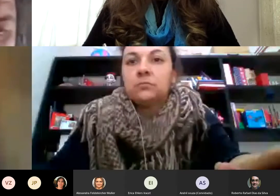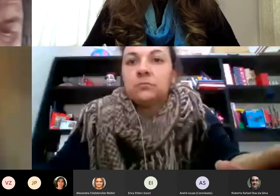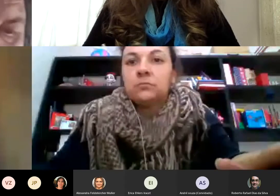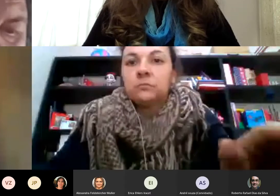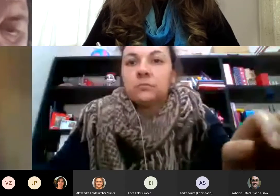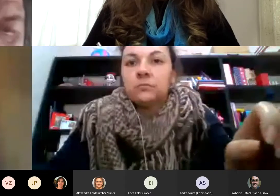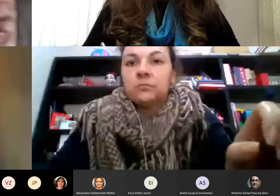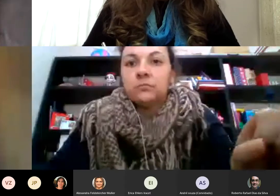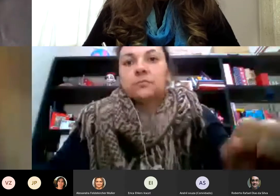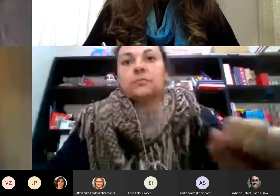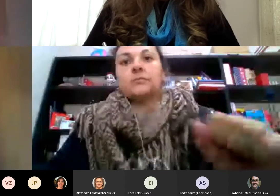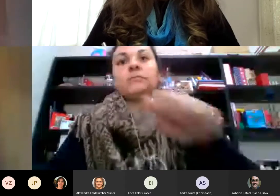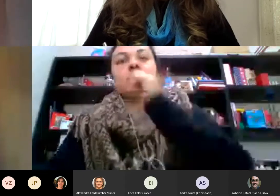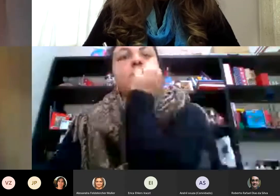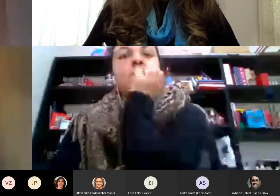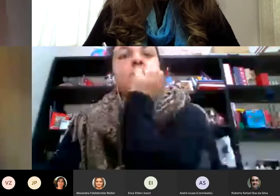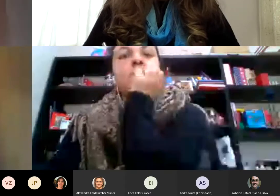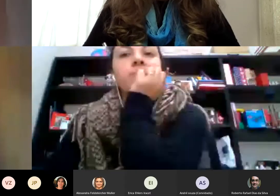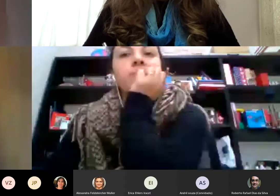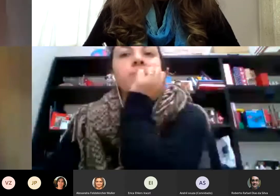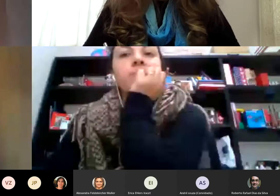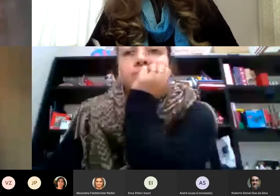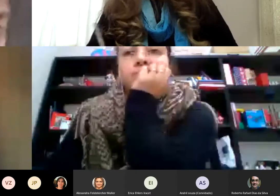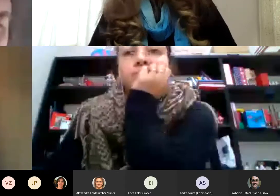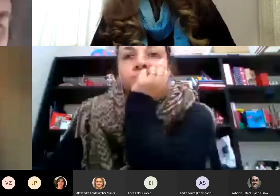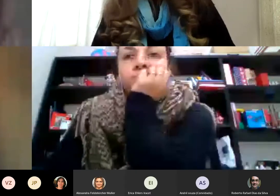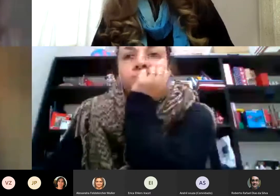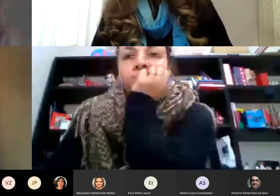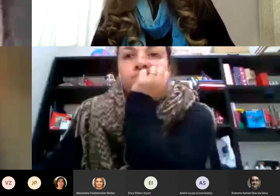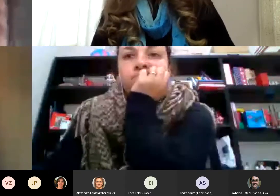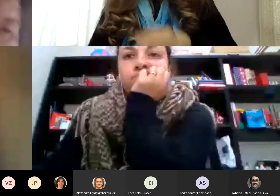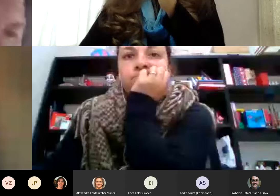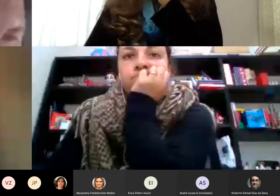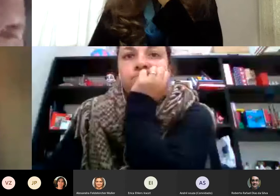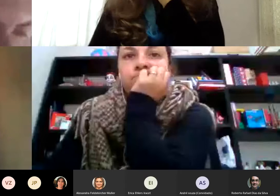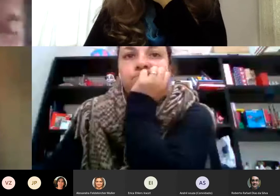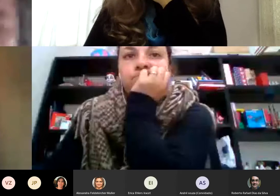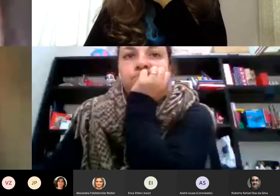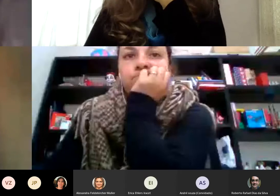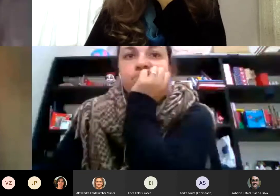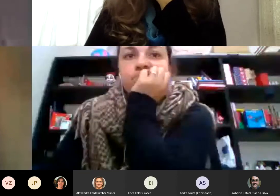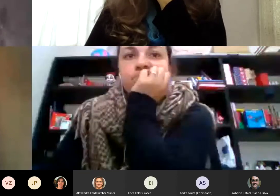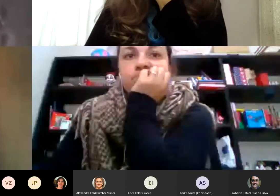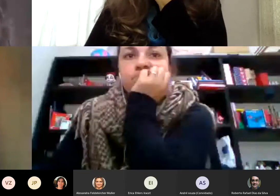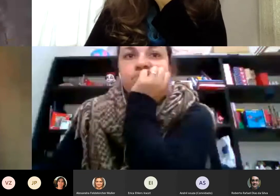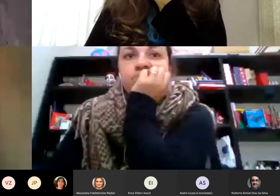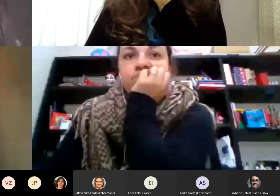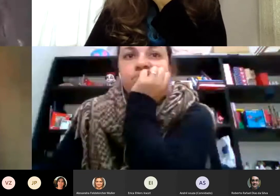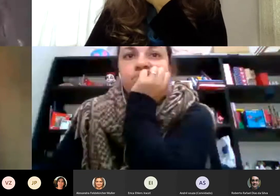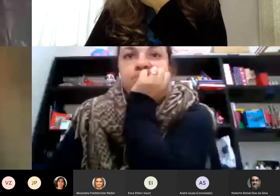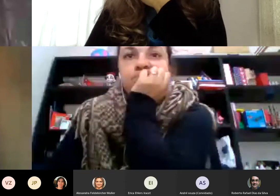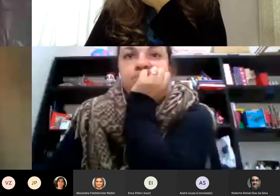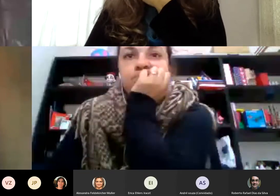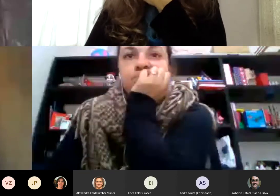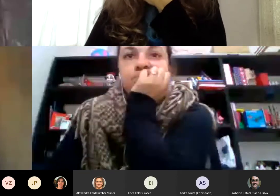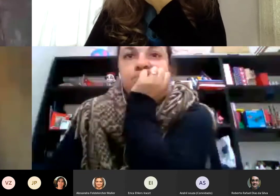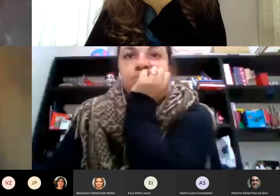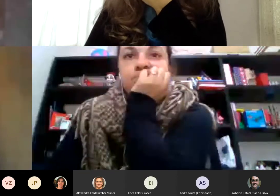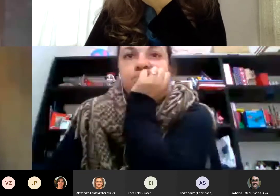deve se deslocar, gasta muita energia para se procurar o alimento, para se locomover, tem uma vida muito